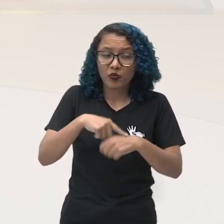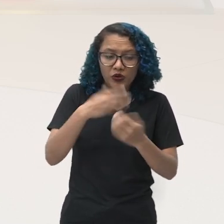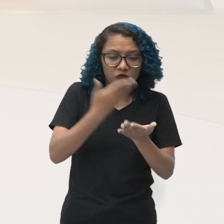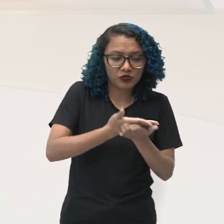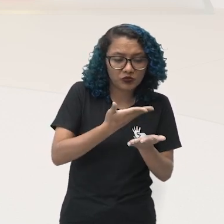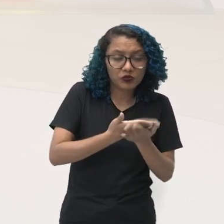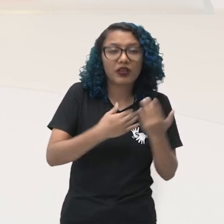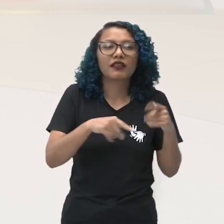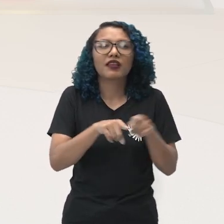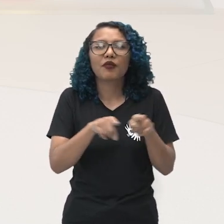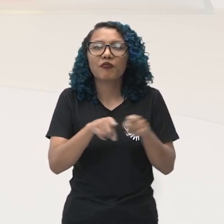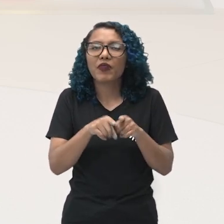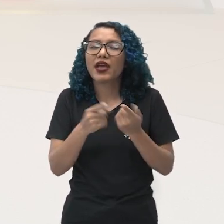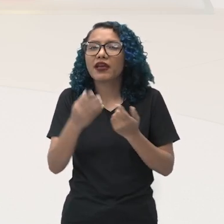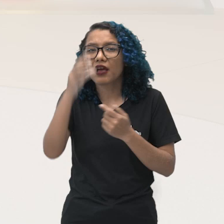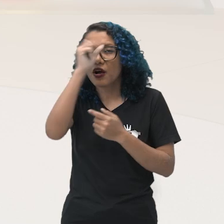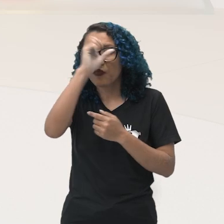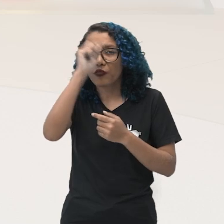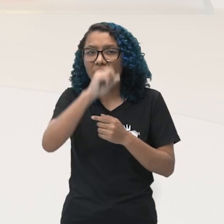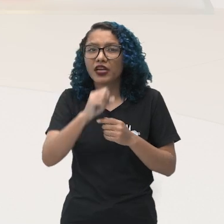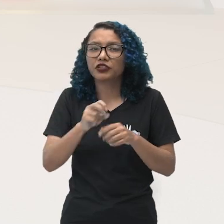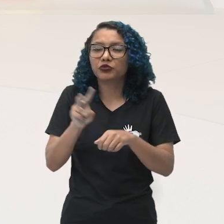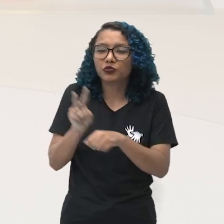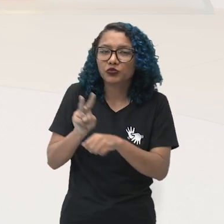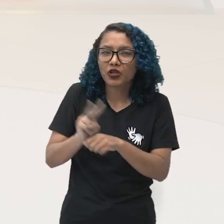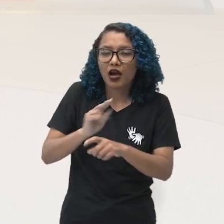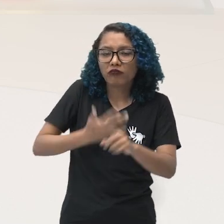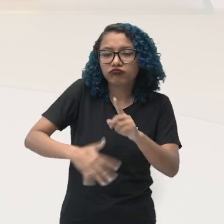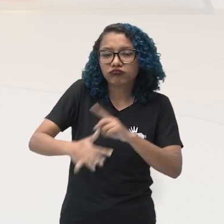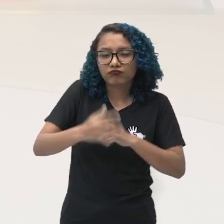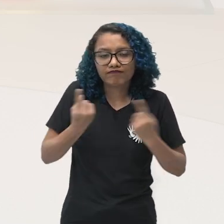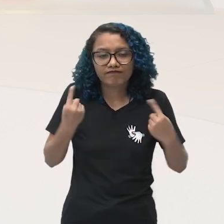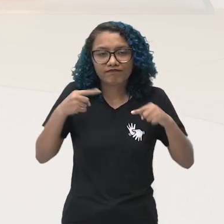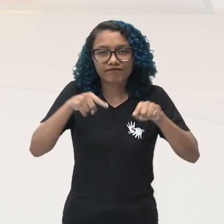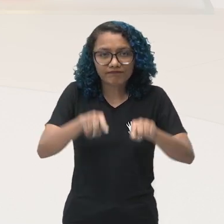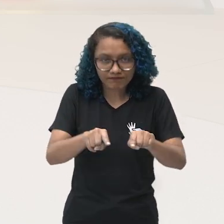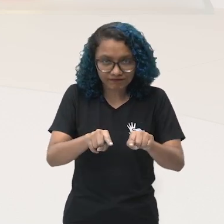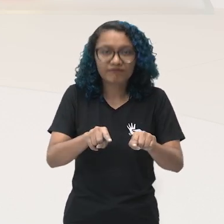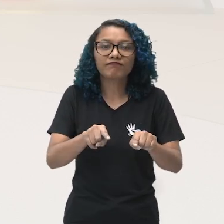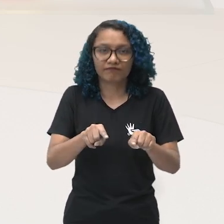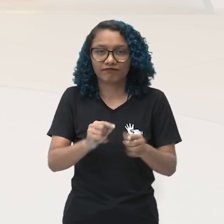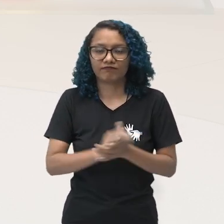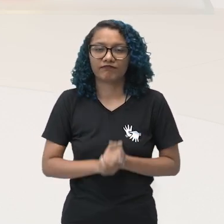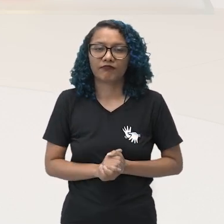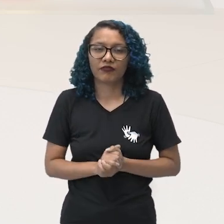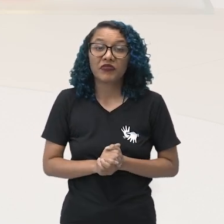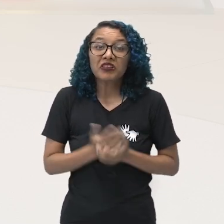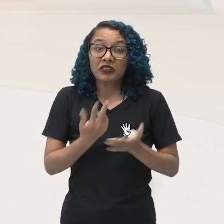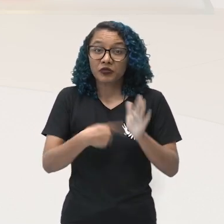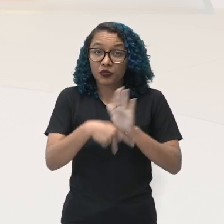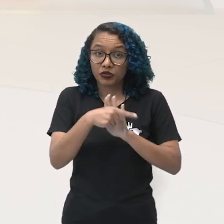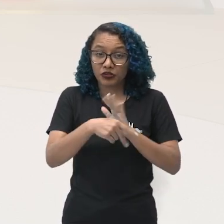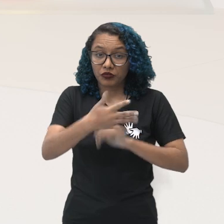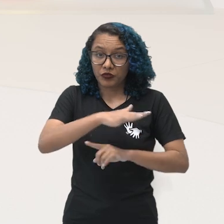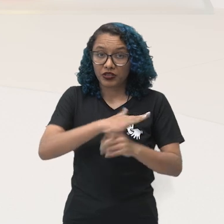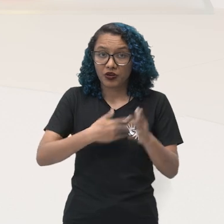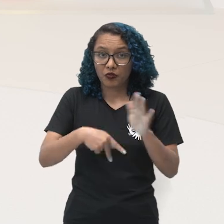como cuidar do nosso planeta. Essa agenda ambiental que a gente tem hoje nas escolas vem